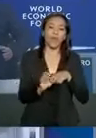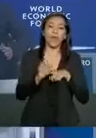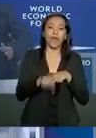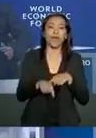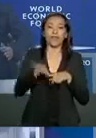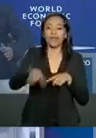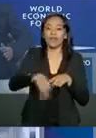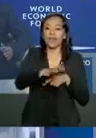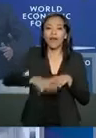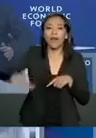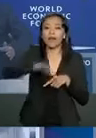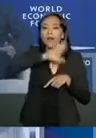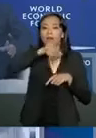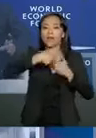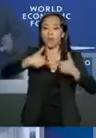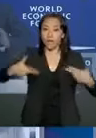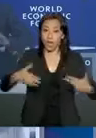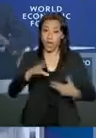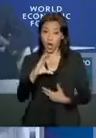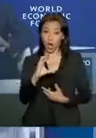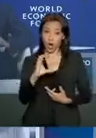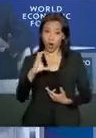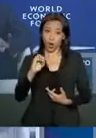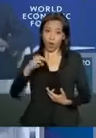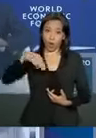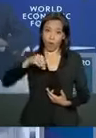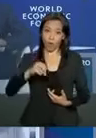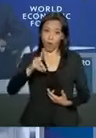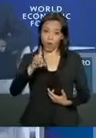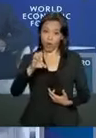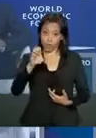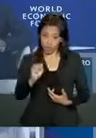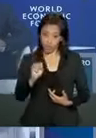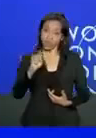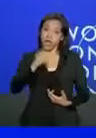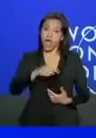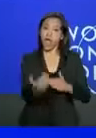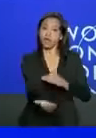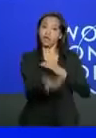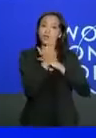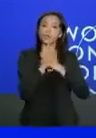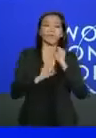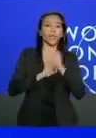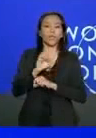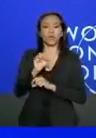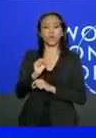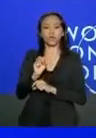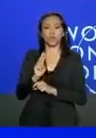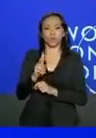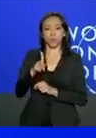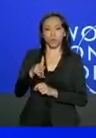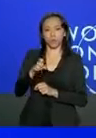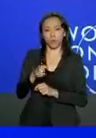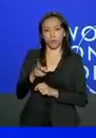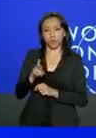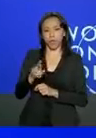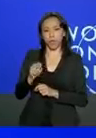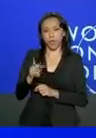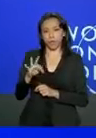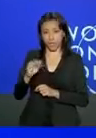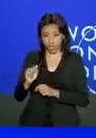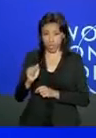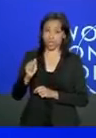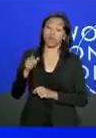pecuária. Essas commodities, em grande parte, garantem superávit em nossa balança comercial e alimentam